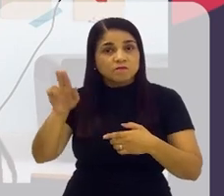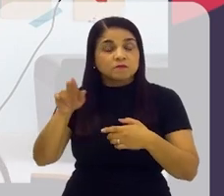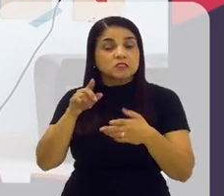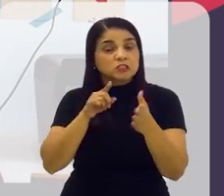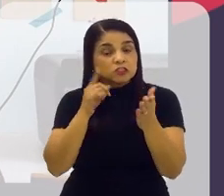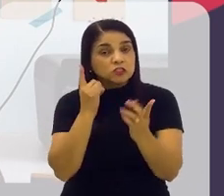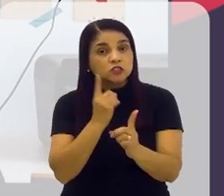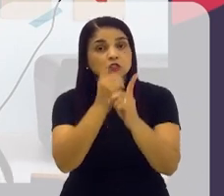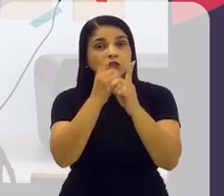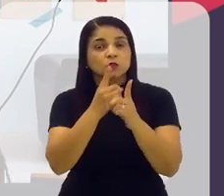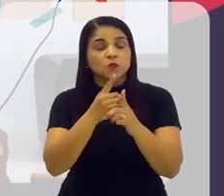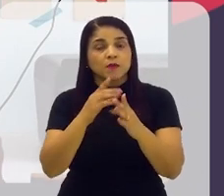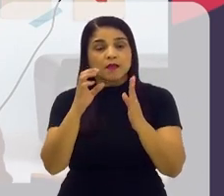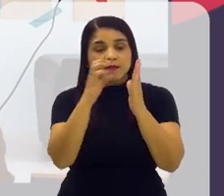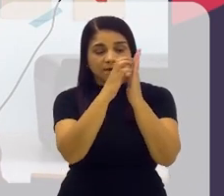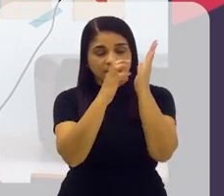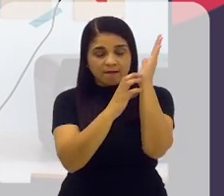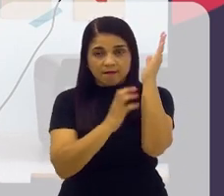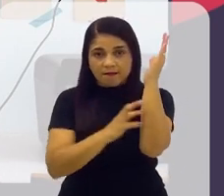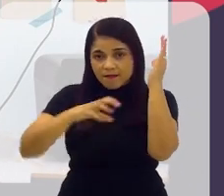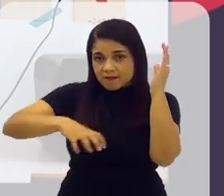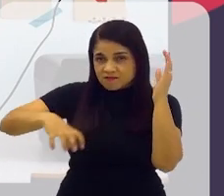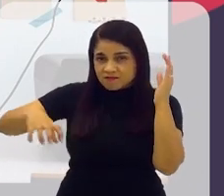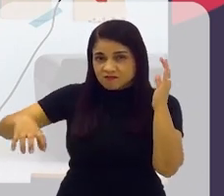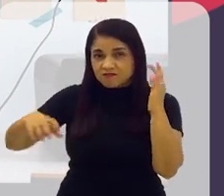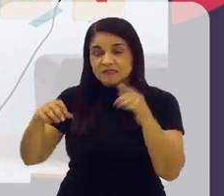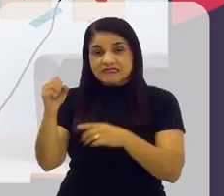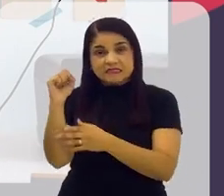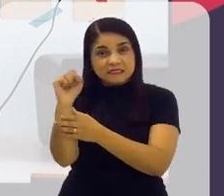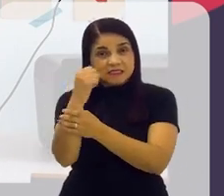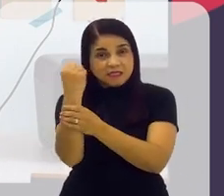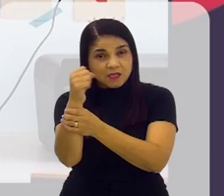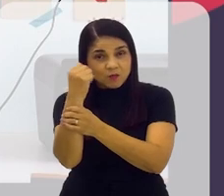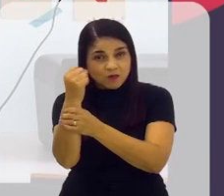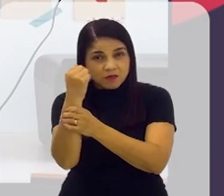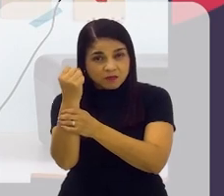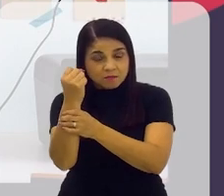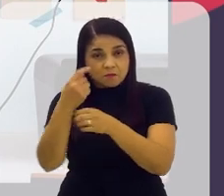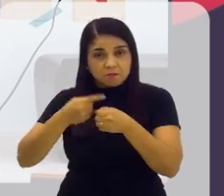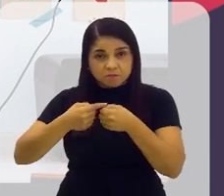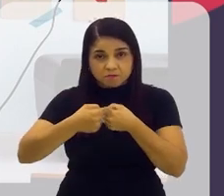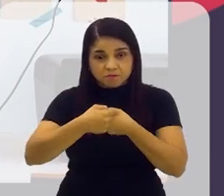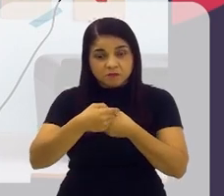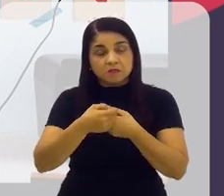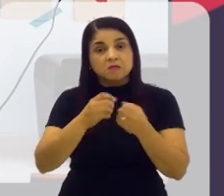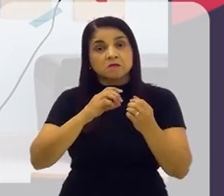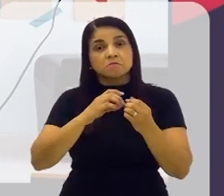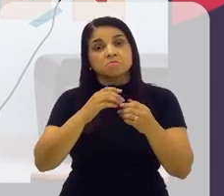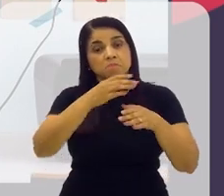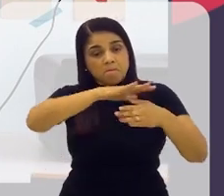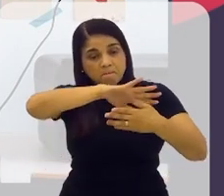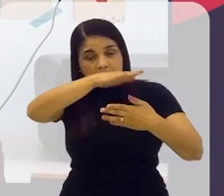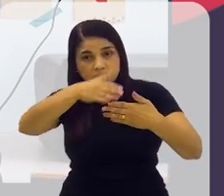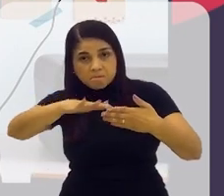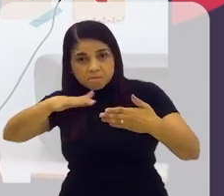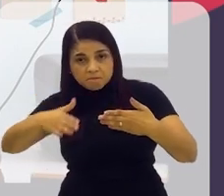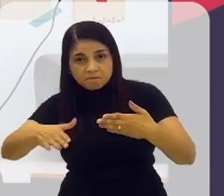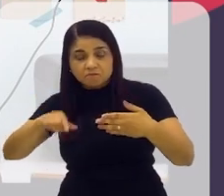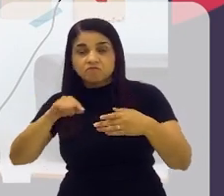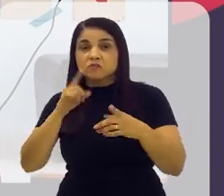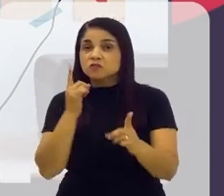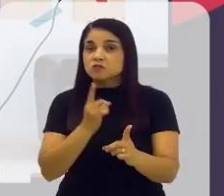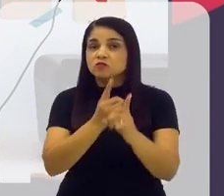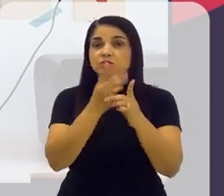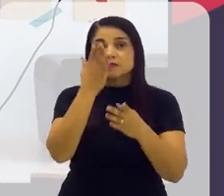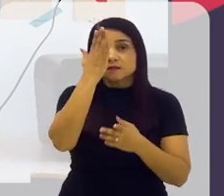da Caatinga no município de Saquarema, no Rio de Janeiro, território com áreas remanescentes de Mata Atlântica. Vamos saber